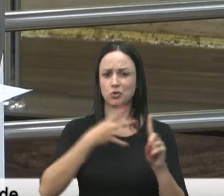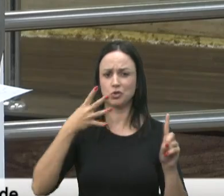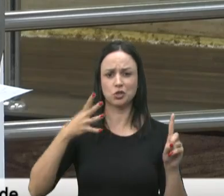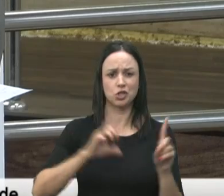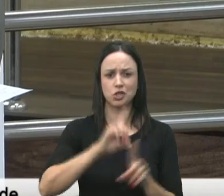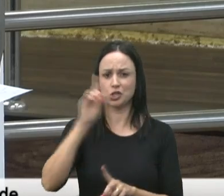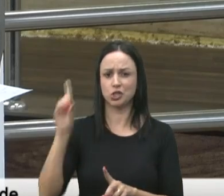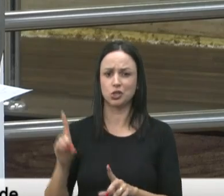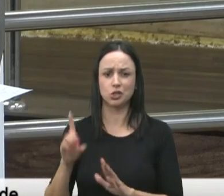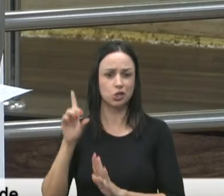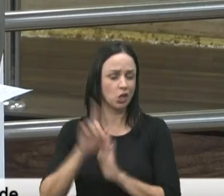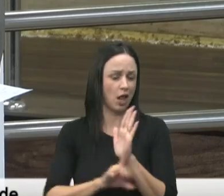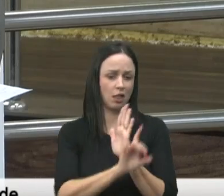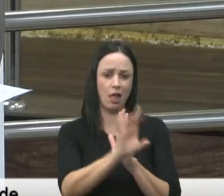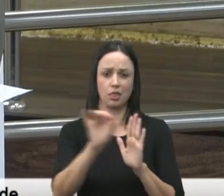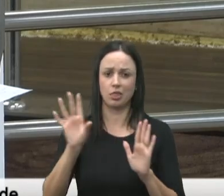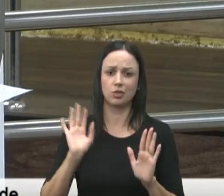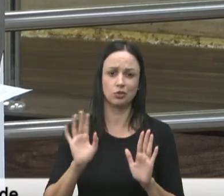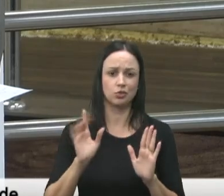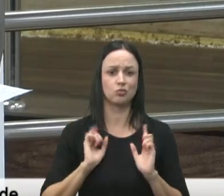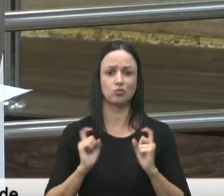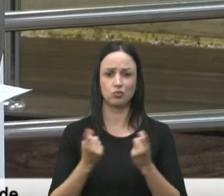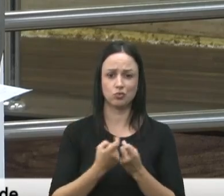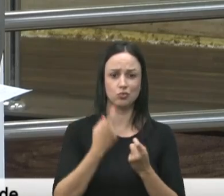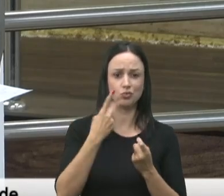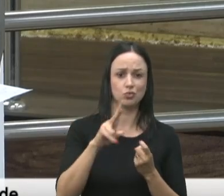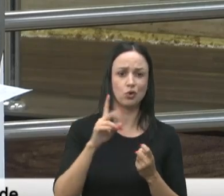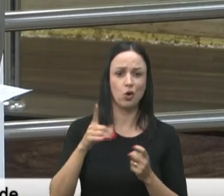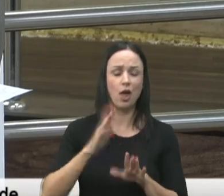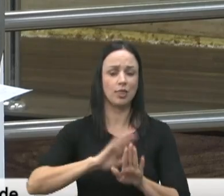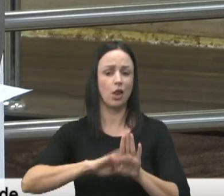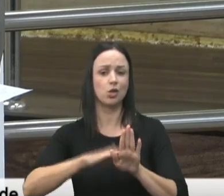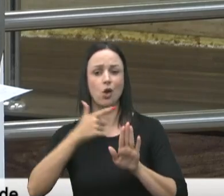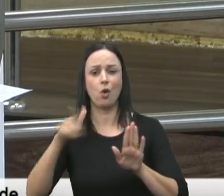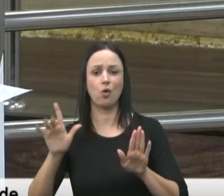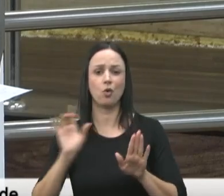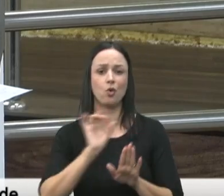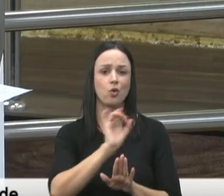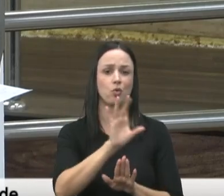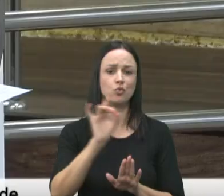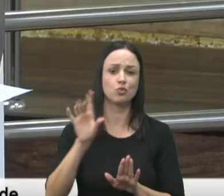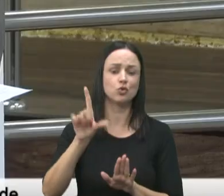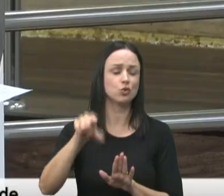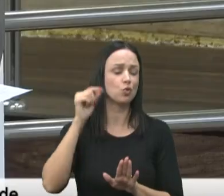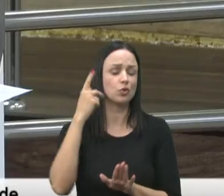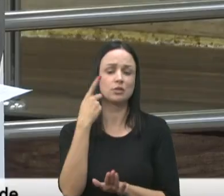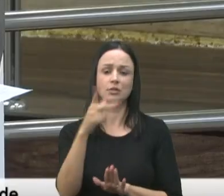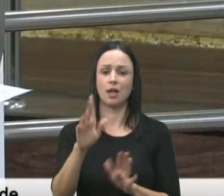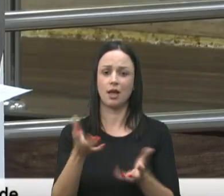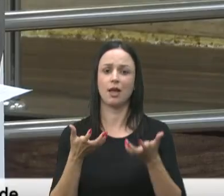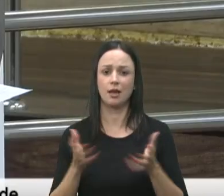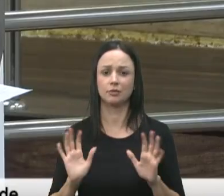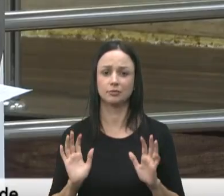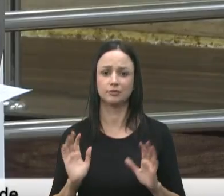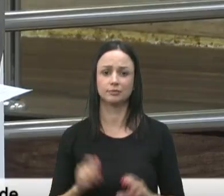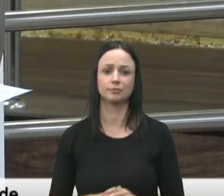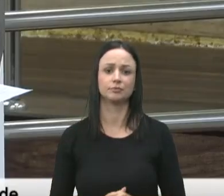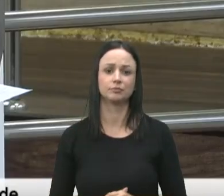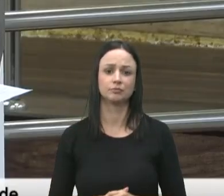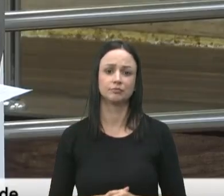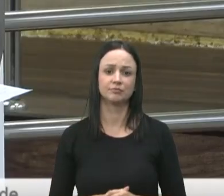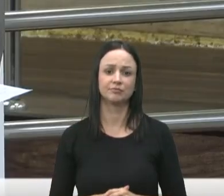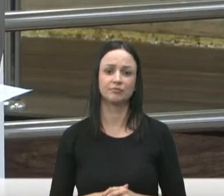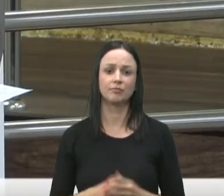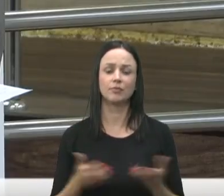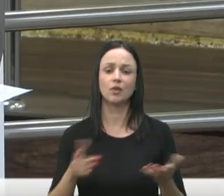direita. É um direito. A sua sexualidade é uma coisa, a sua ideologia é outra. Cada um faz as suas escolhas que quiser. Agora, o